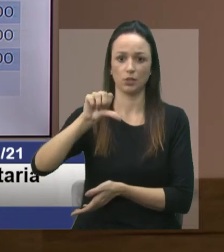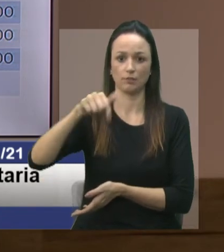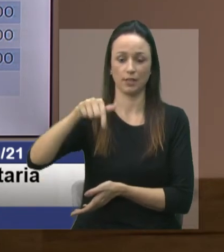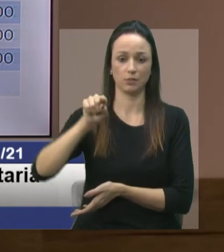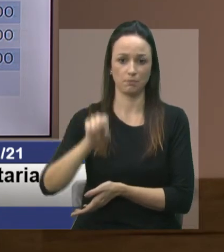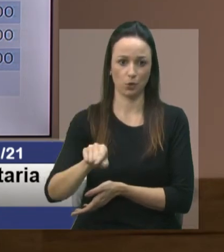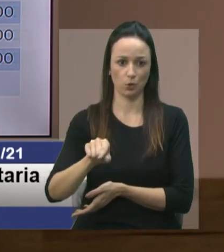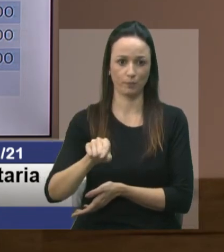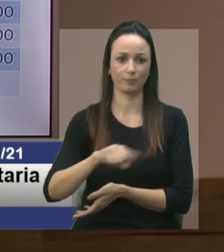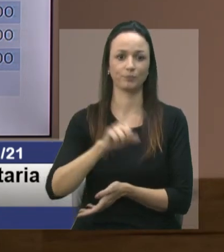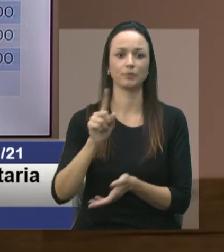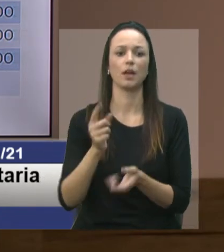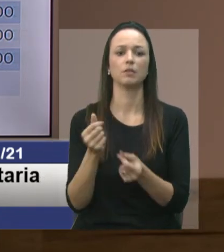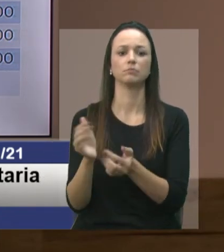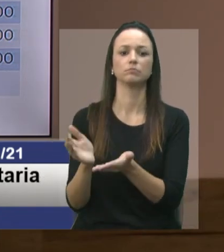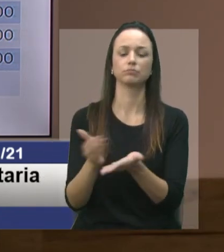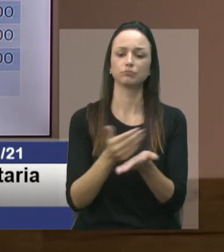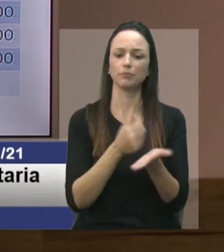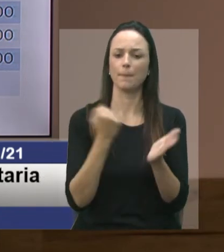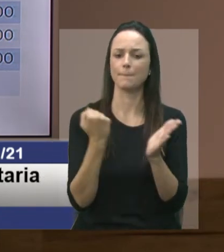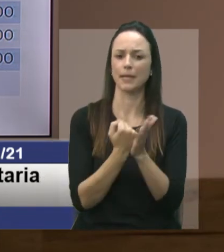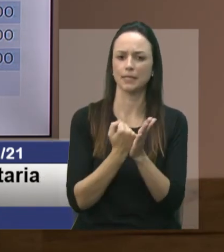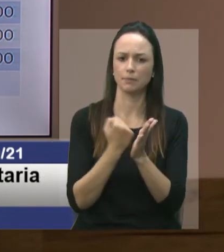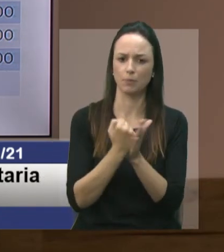R$ 7.797.000. Receita patrimonial,